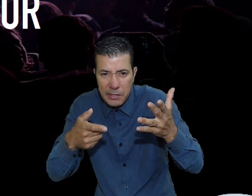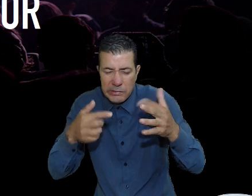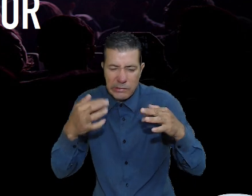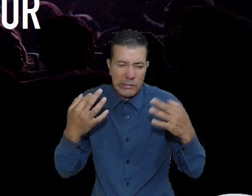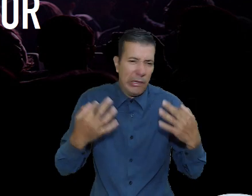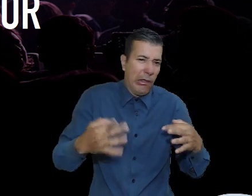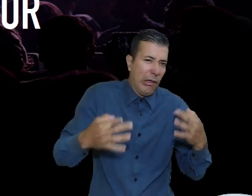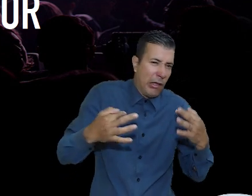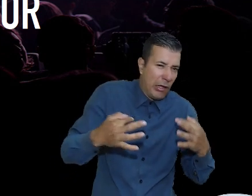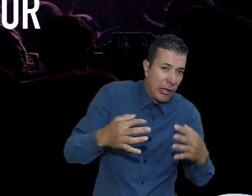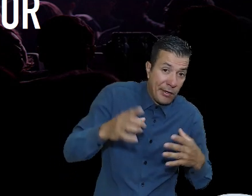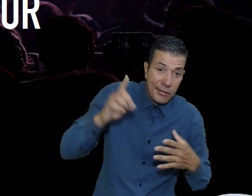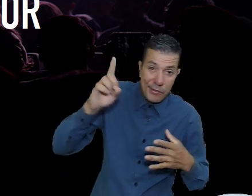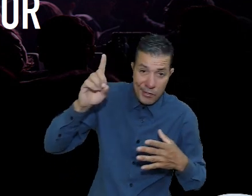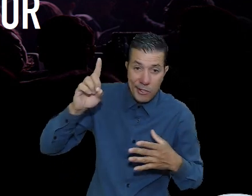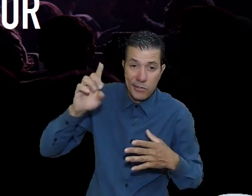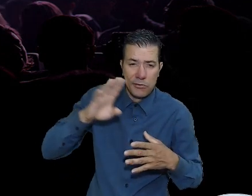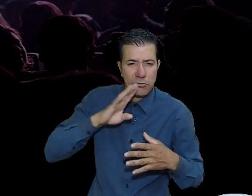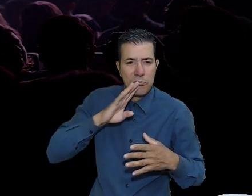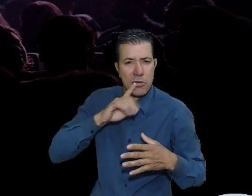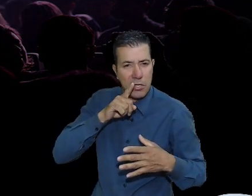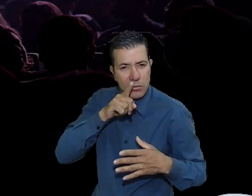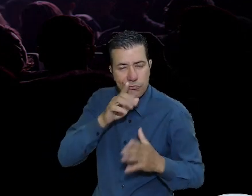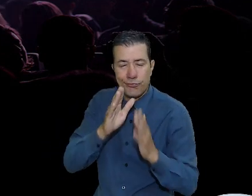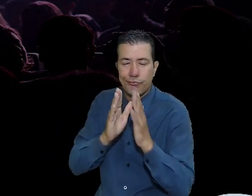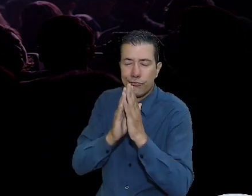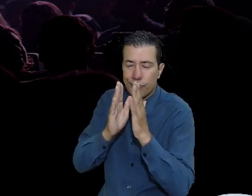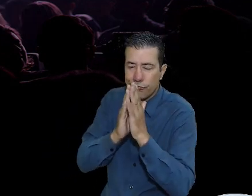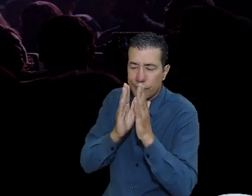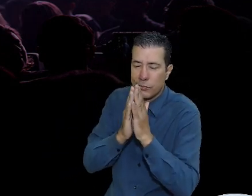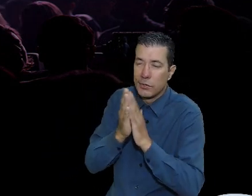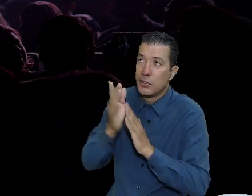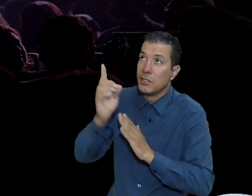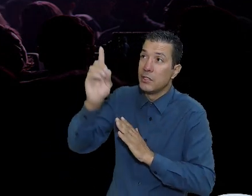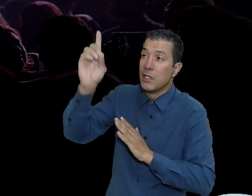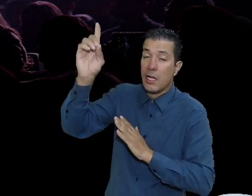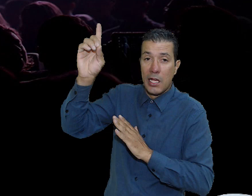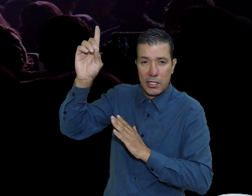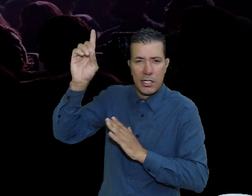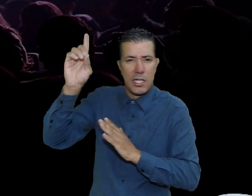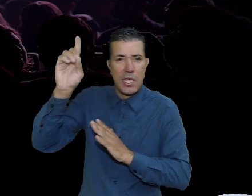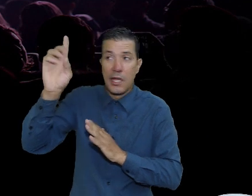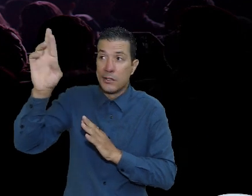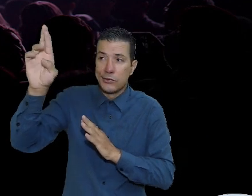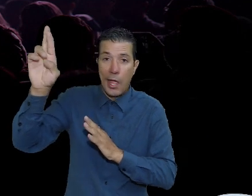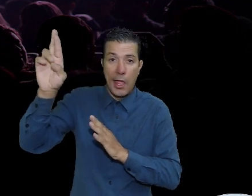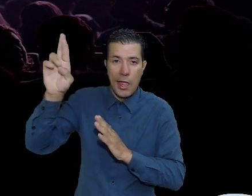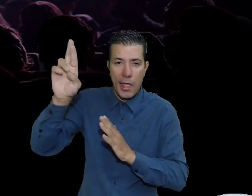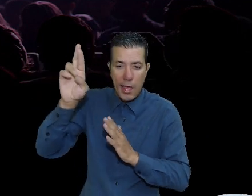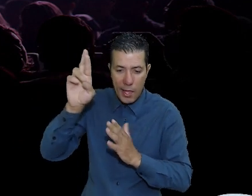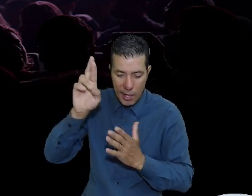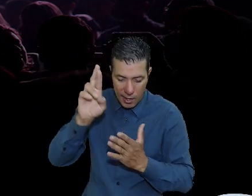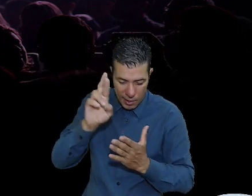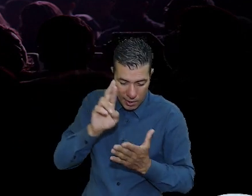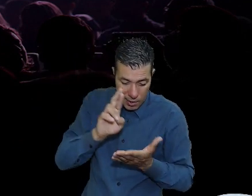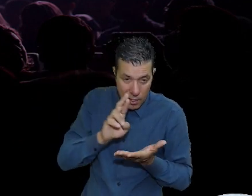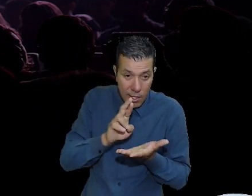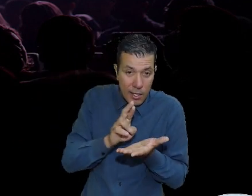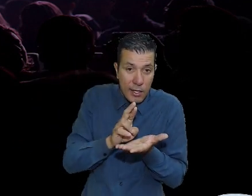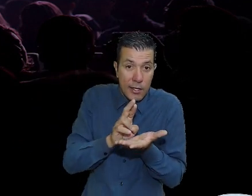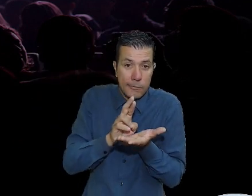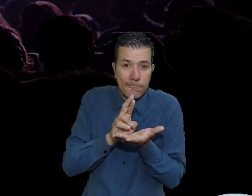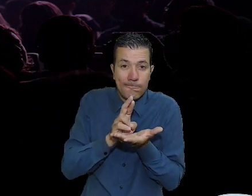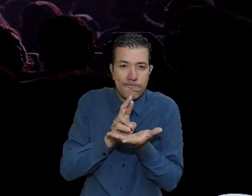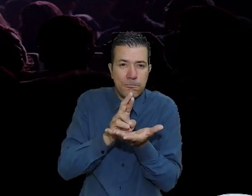dor, ouço teu clamor, e minha destra